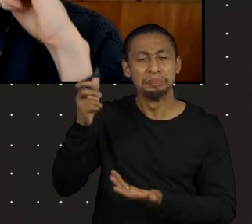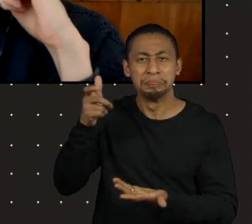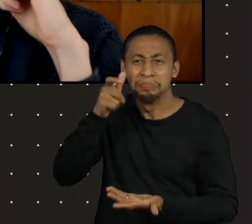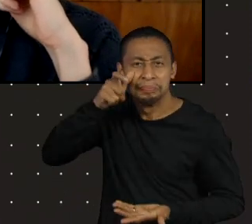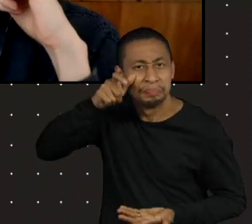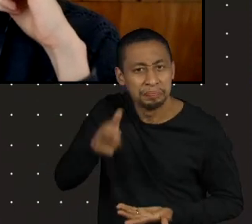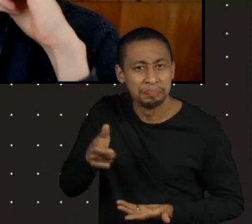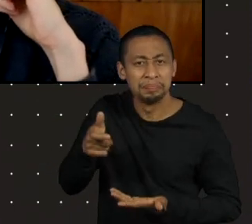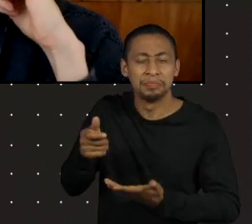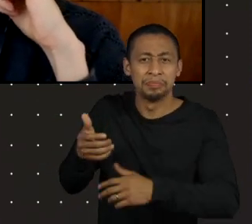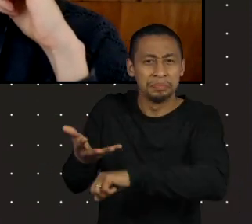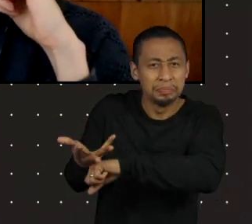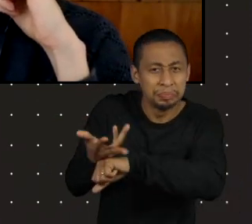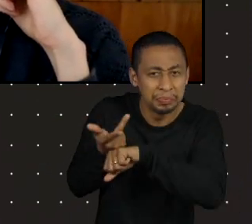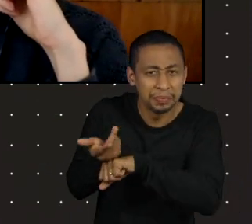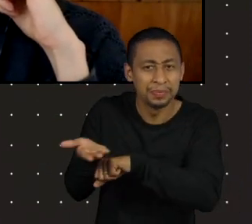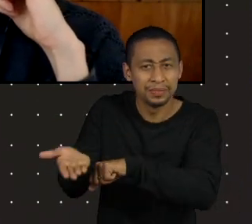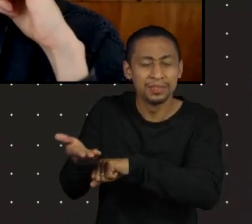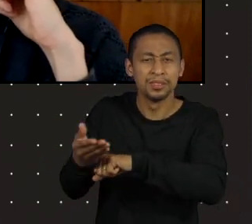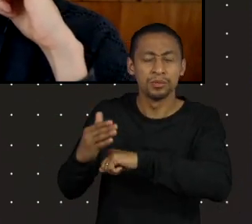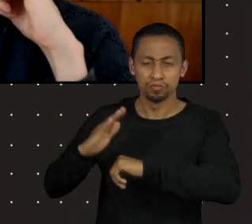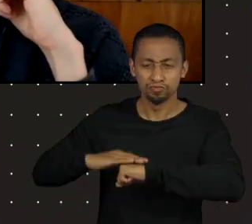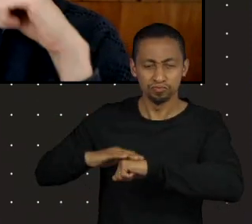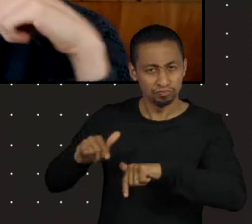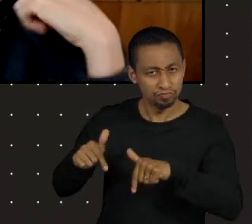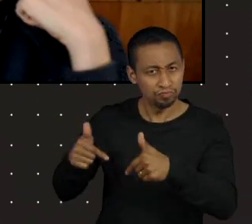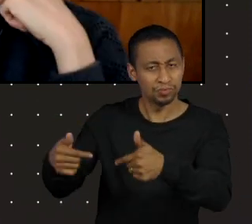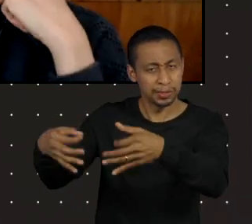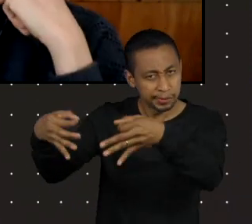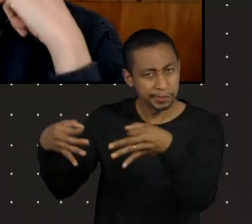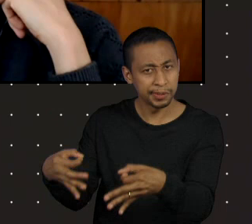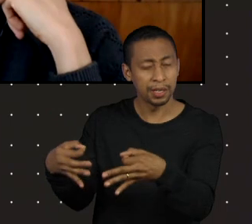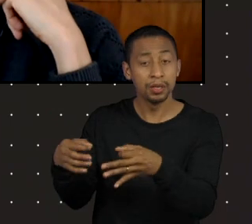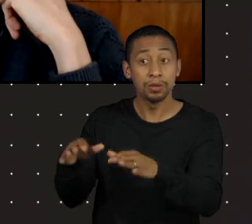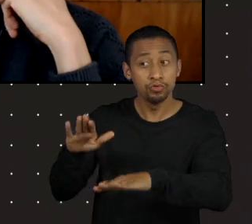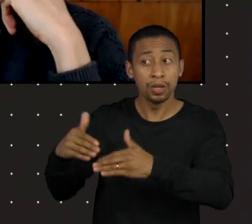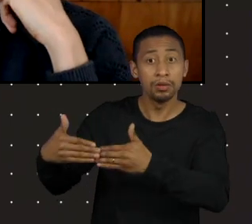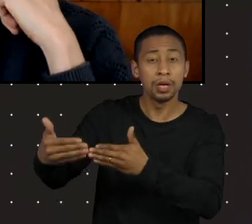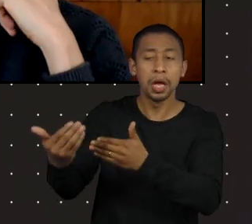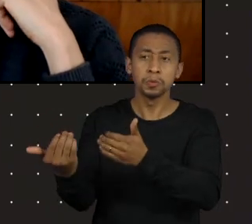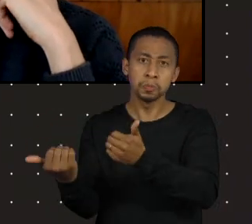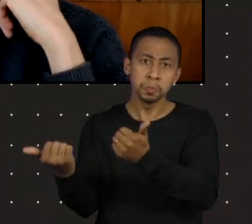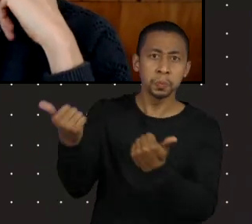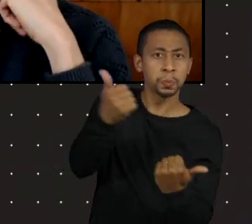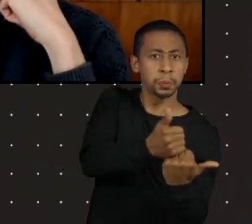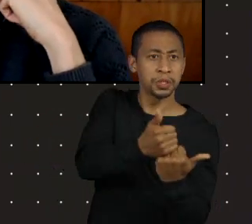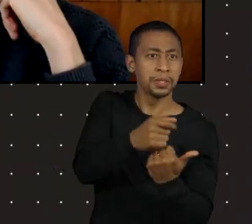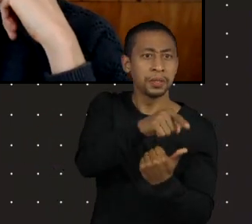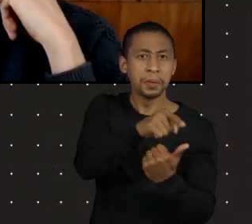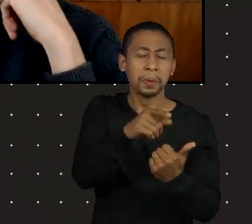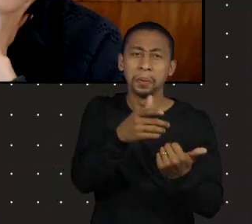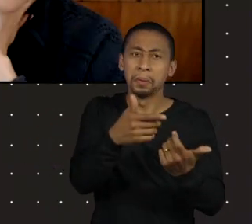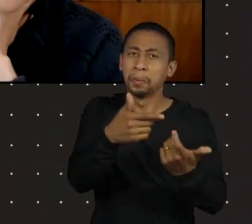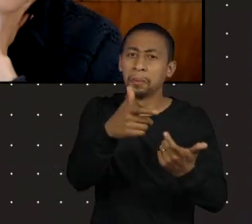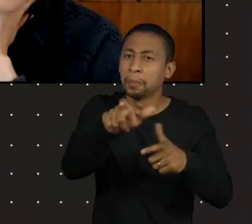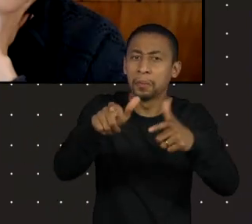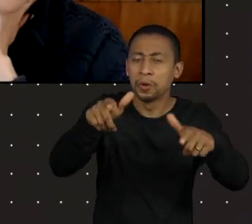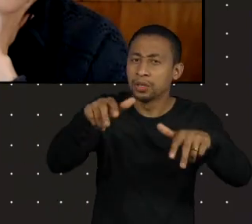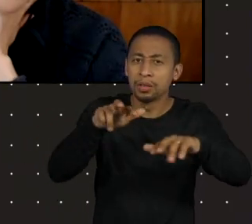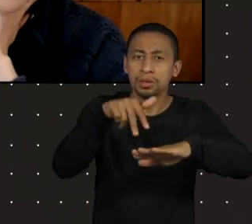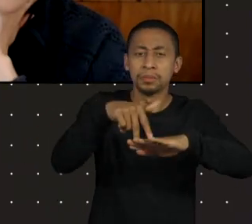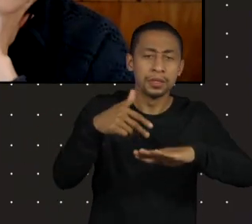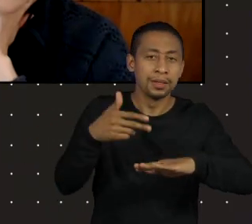interessada, muito talentosa, disciplinada. A gente chegou a substituir até uma outra em peças em BH. Eu tenho